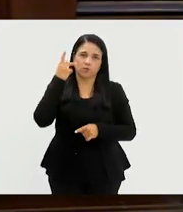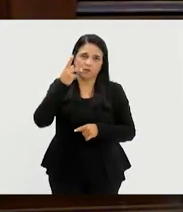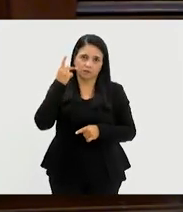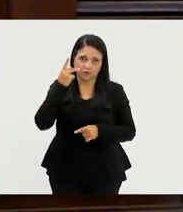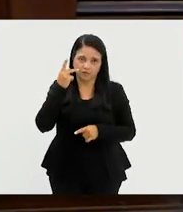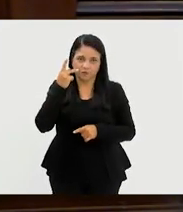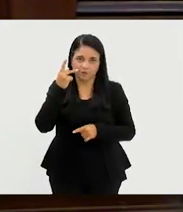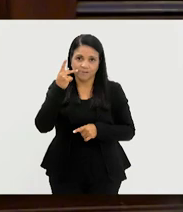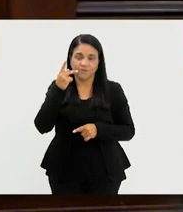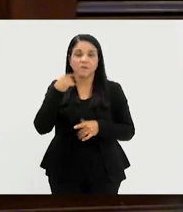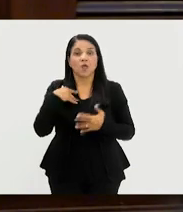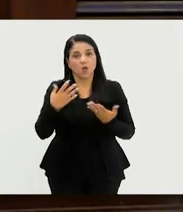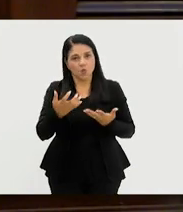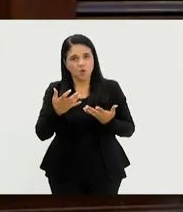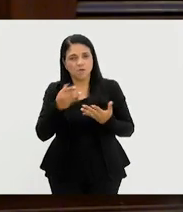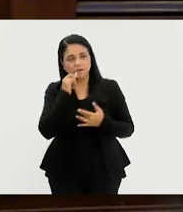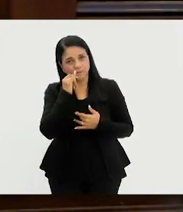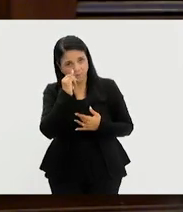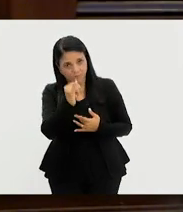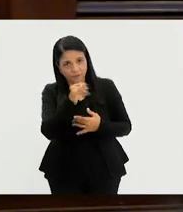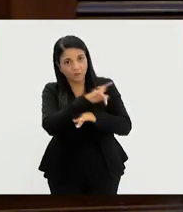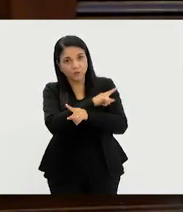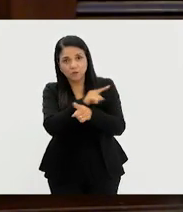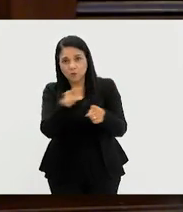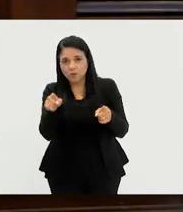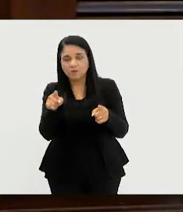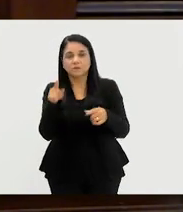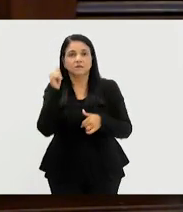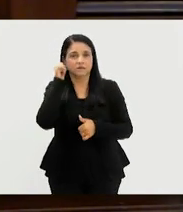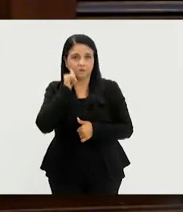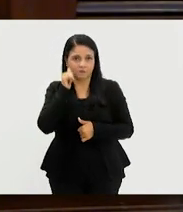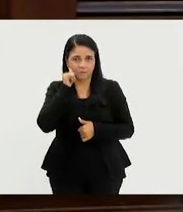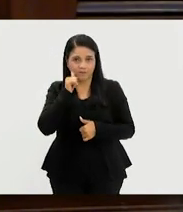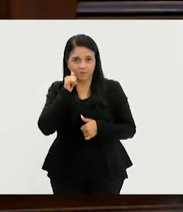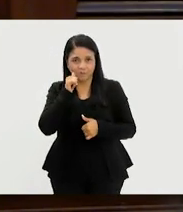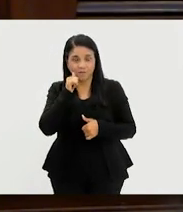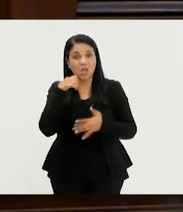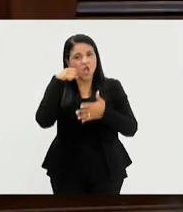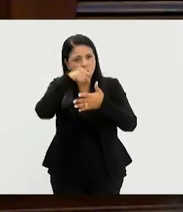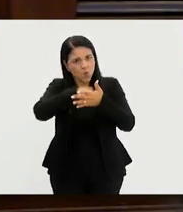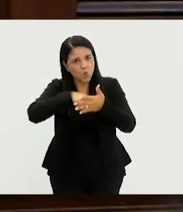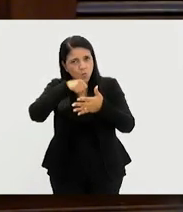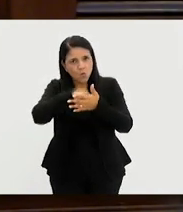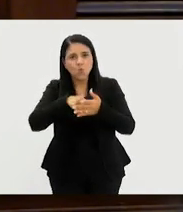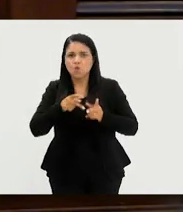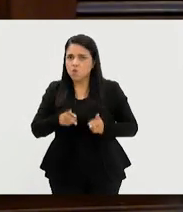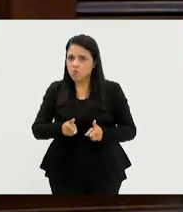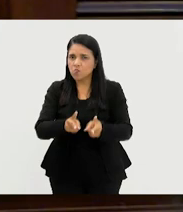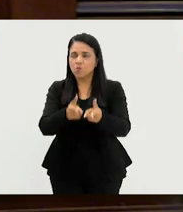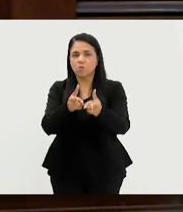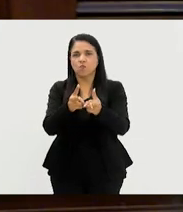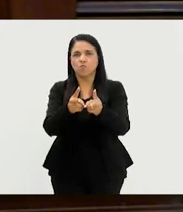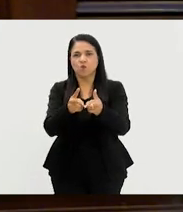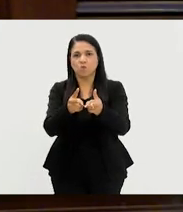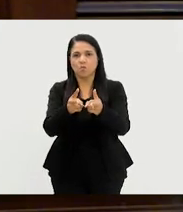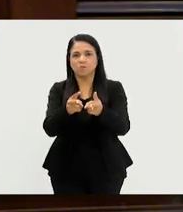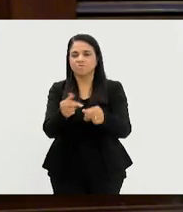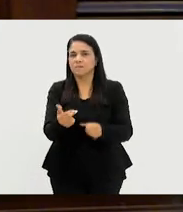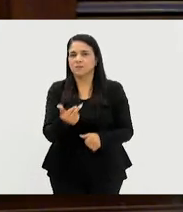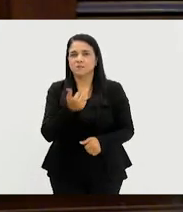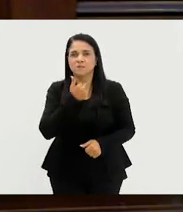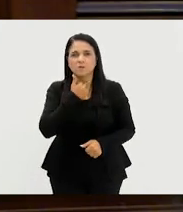Portanto, queria dizer a todas as mulheres que a nossa luta continua, nós não